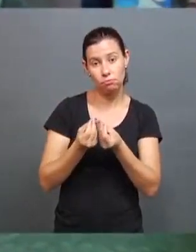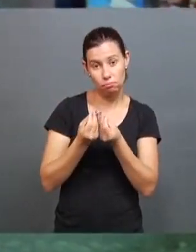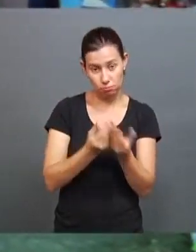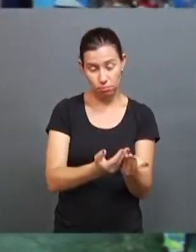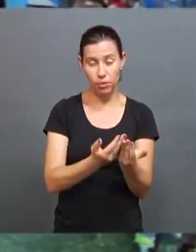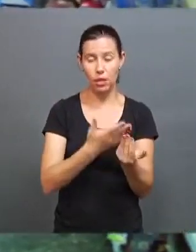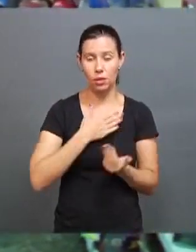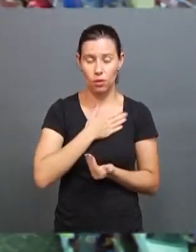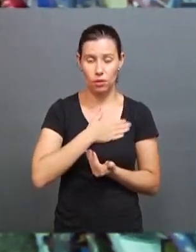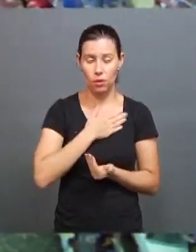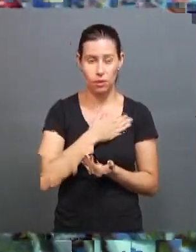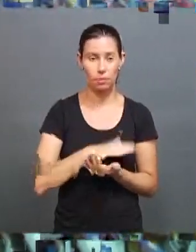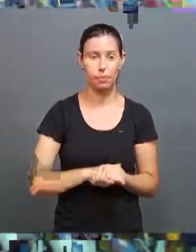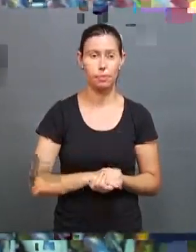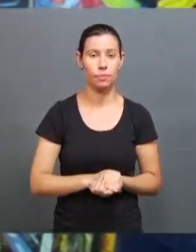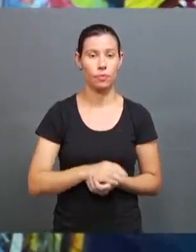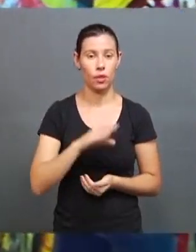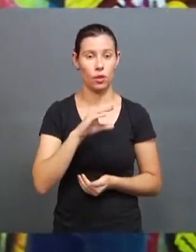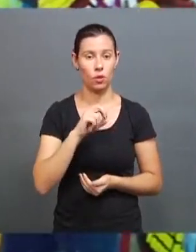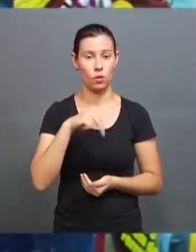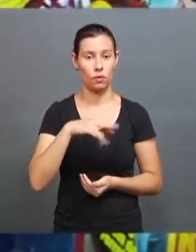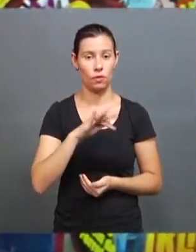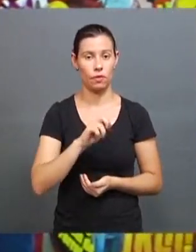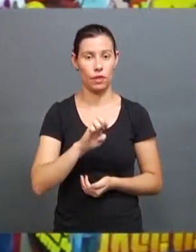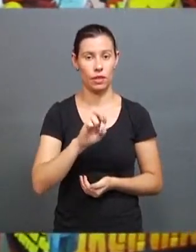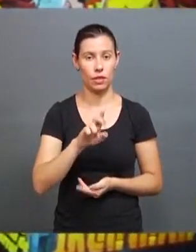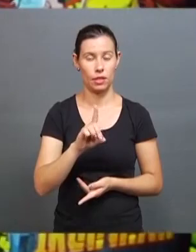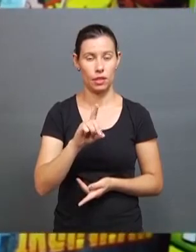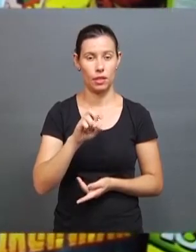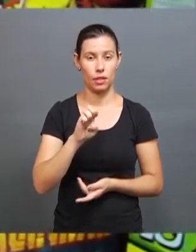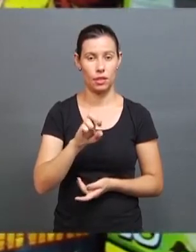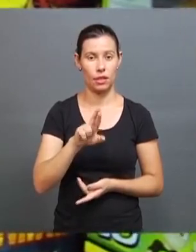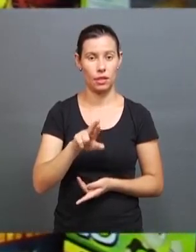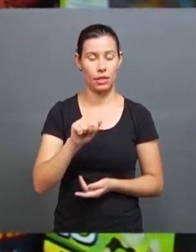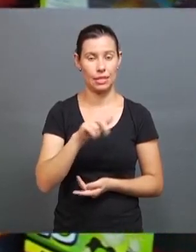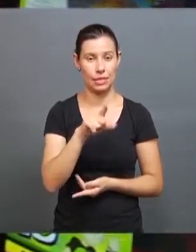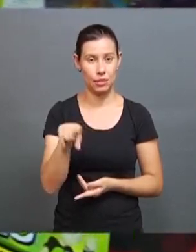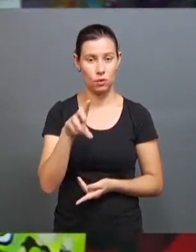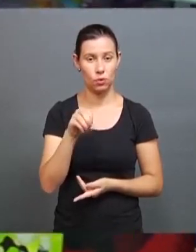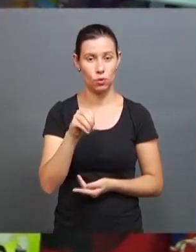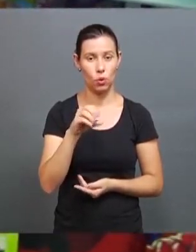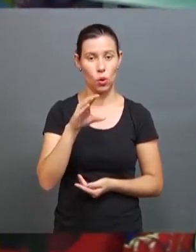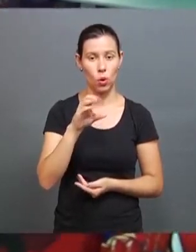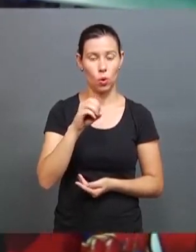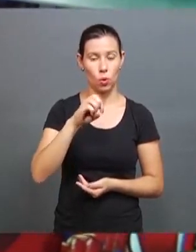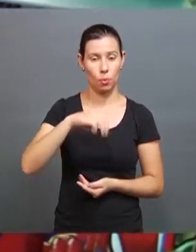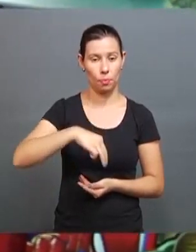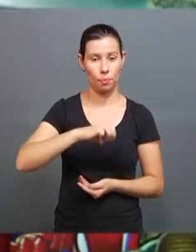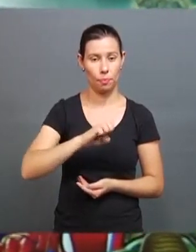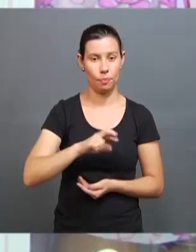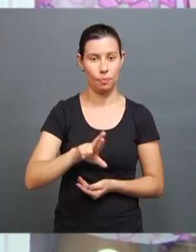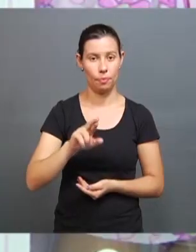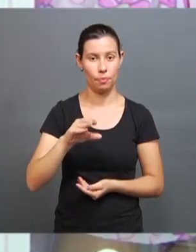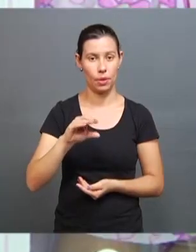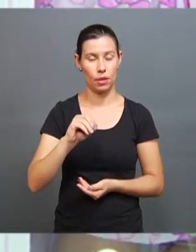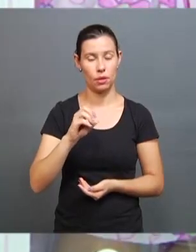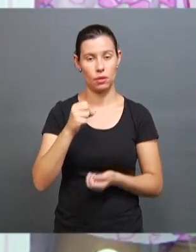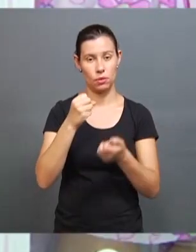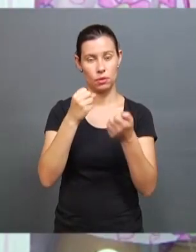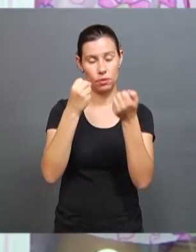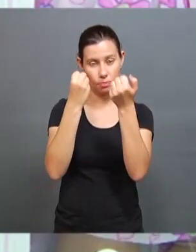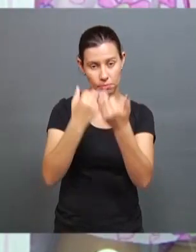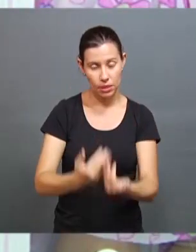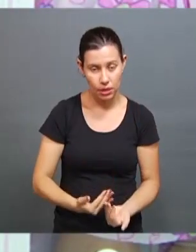do Comércio calcula que o comércio varejista brasileiro deverá movimentar mais de 7 bilhões no Dia das Crianças, com um avanço